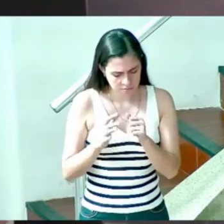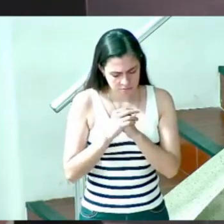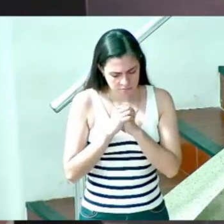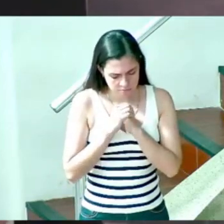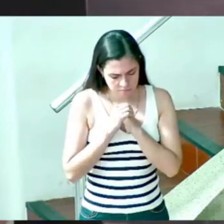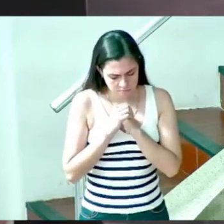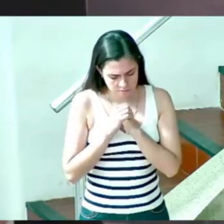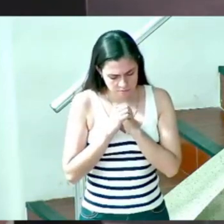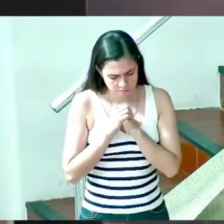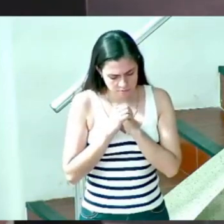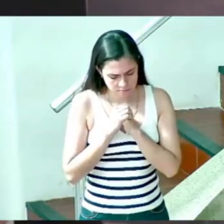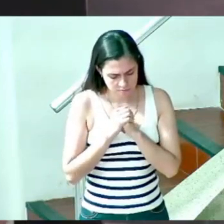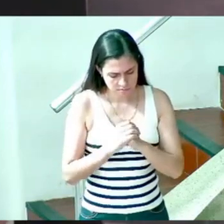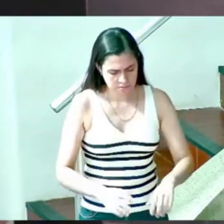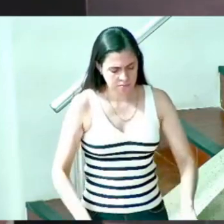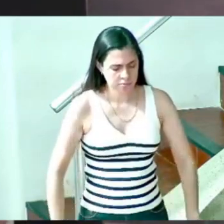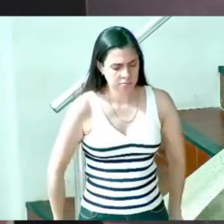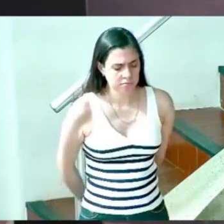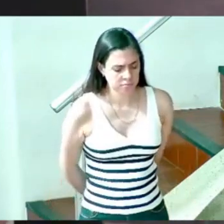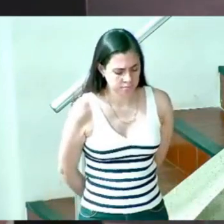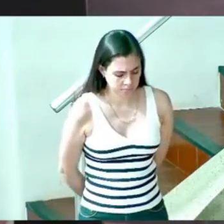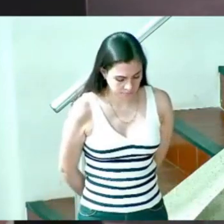Jesus. Amém.